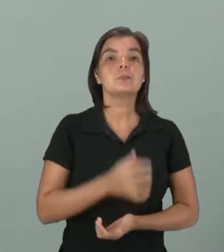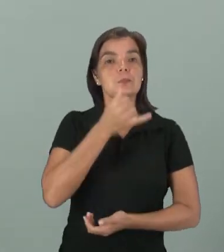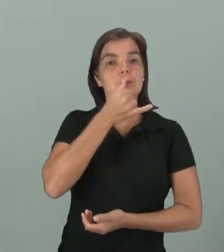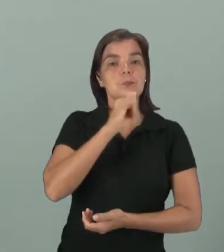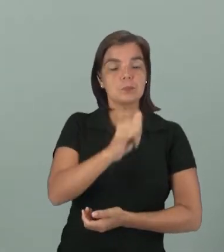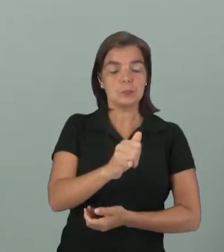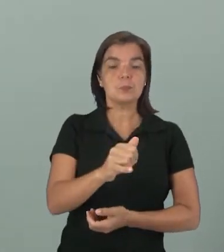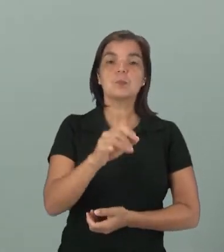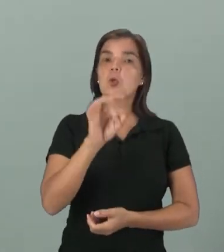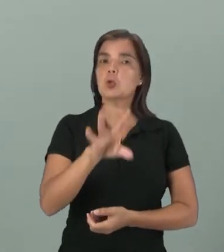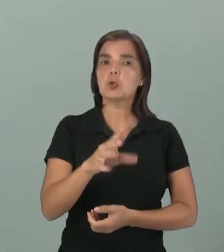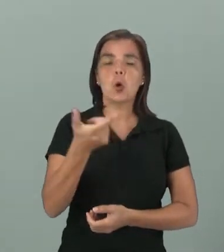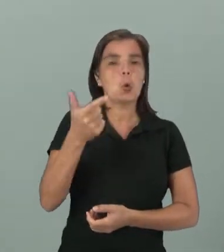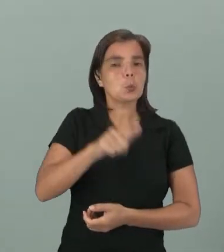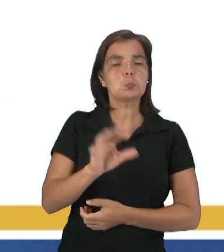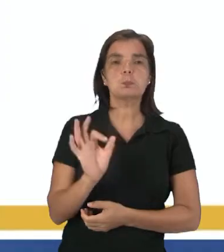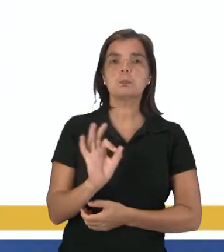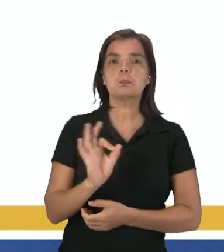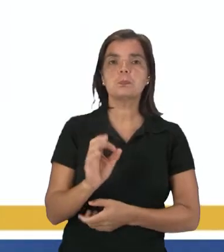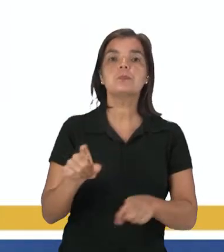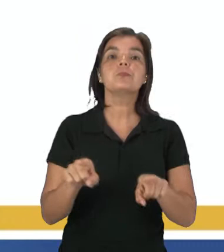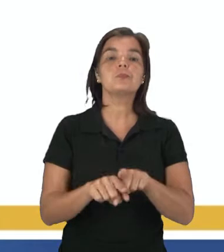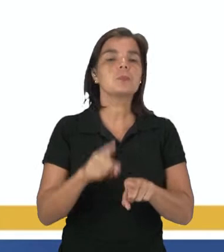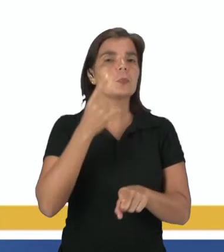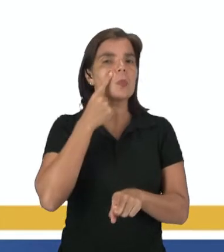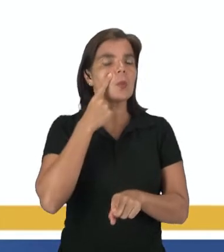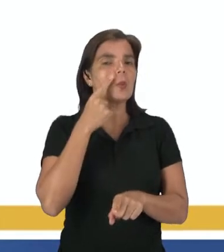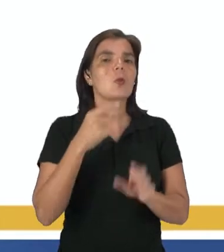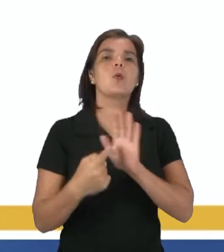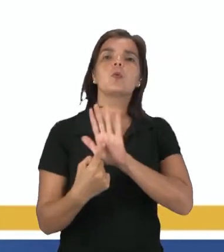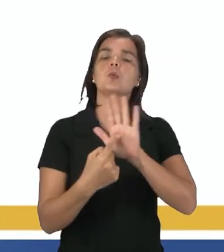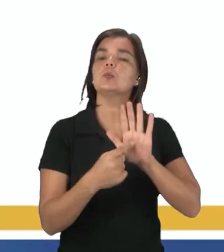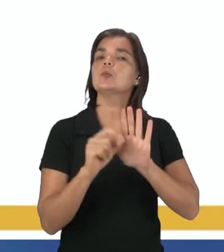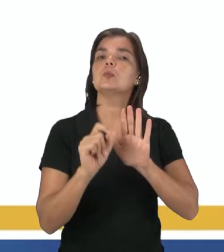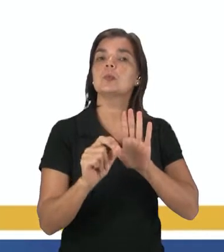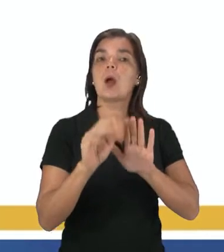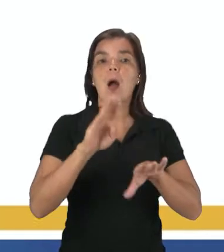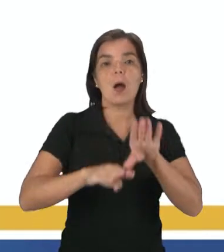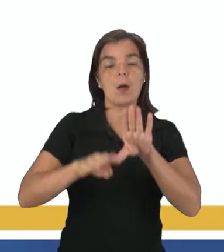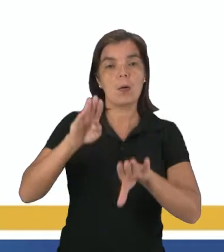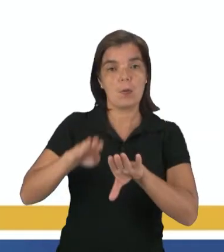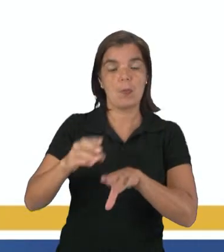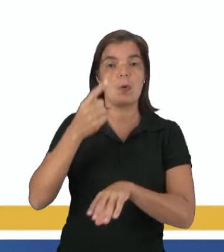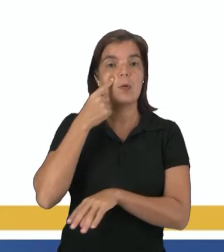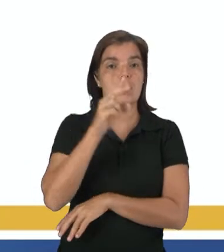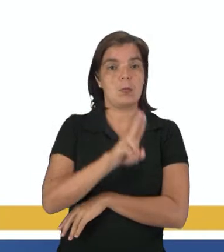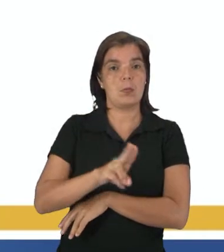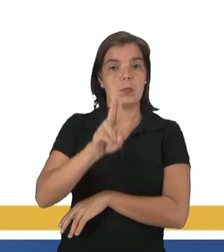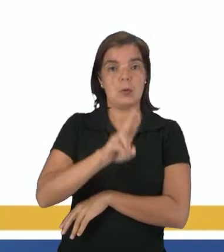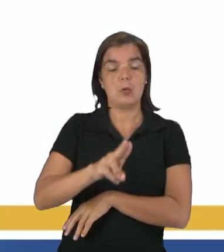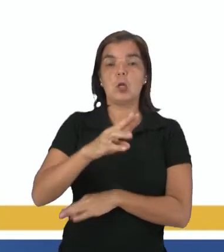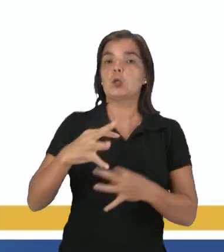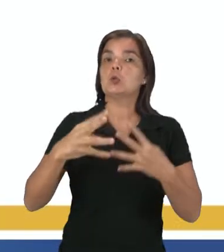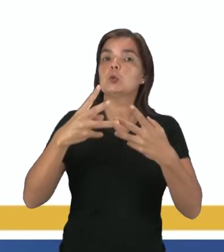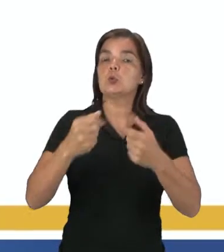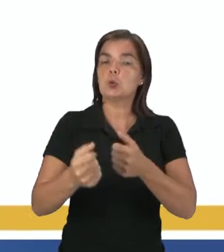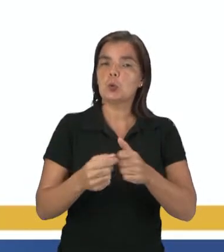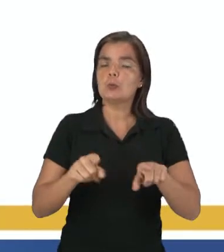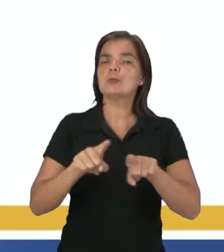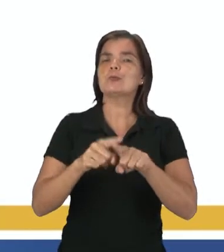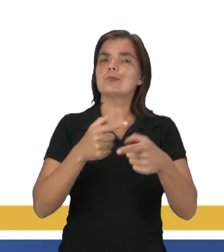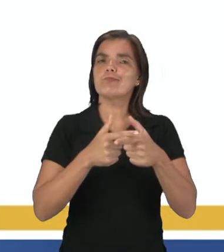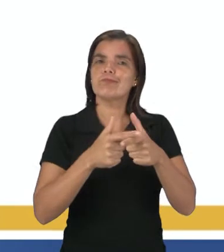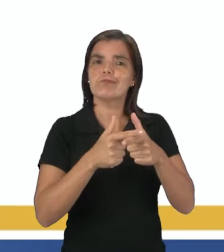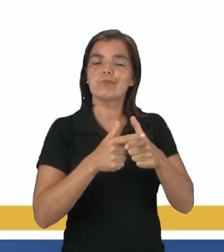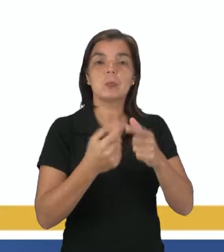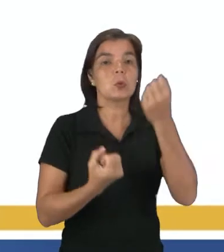energia que não são renováveis também, a gente pode citar aí que muitas vezes elas são utilizadas, apesar de todos os impactos,